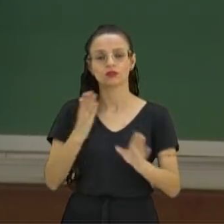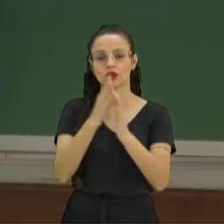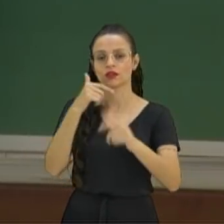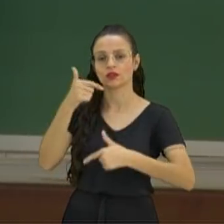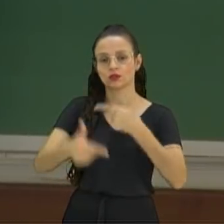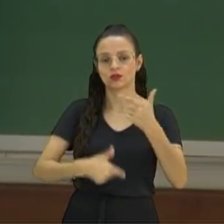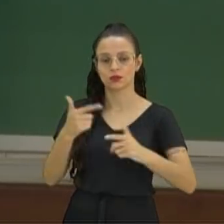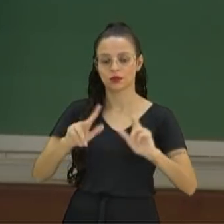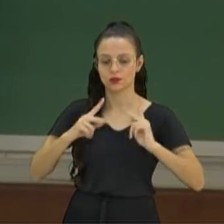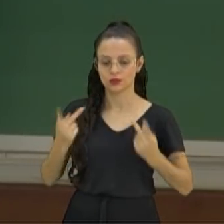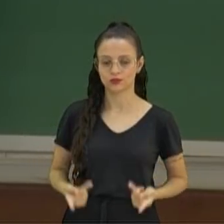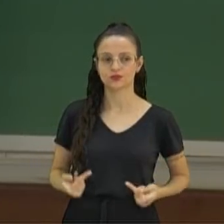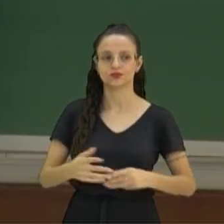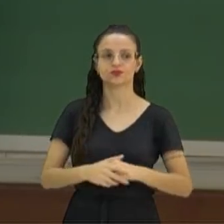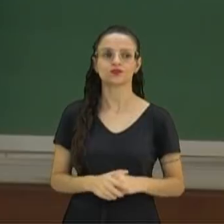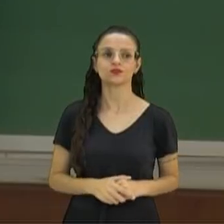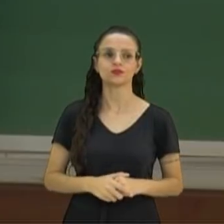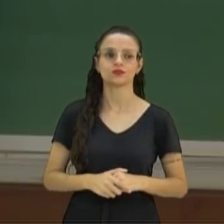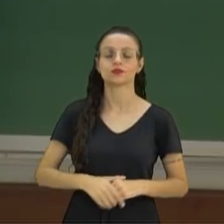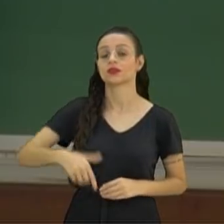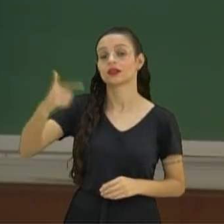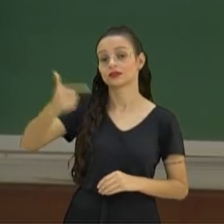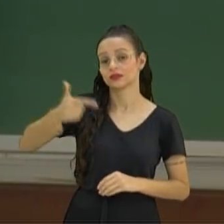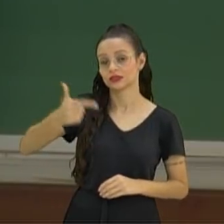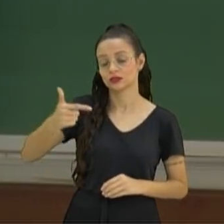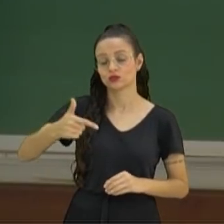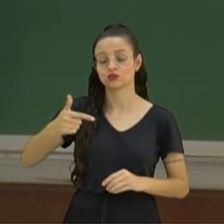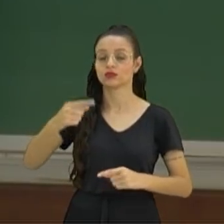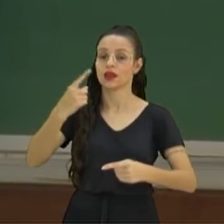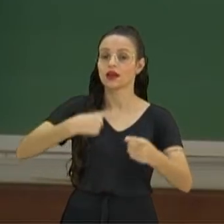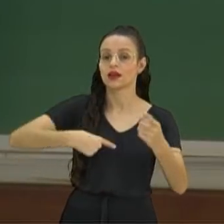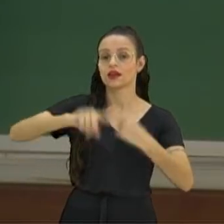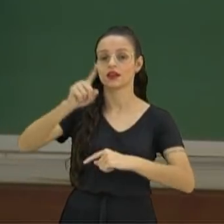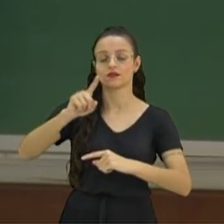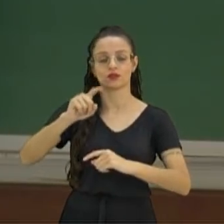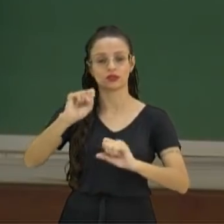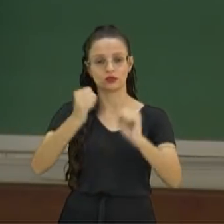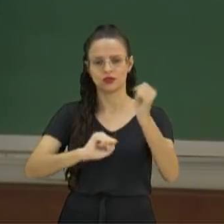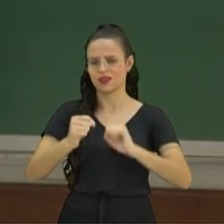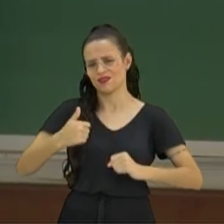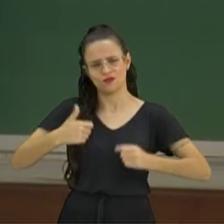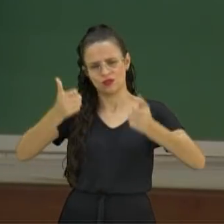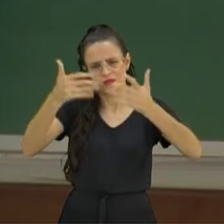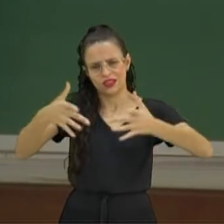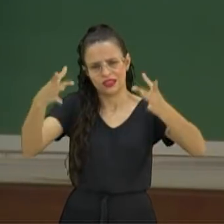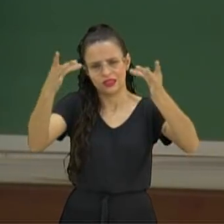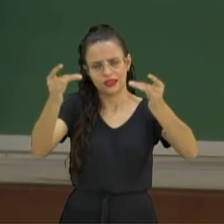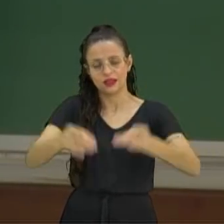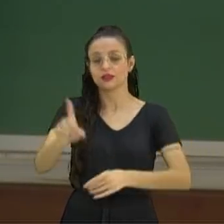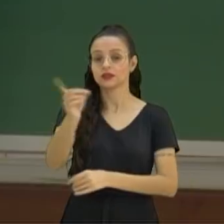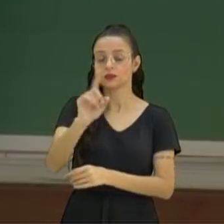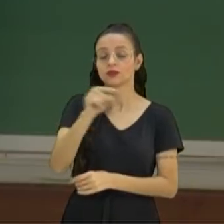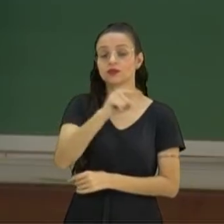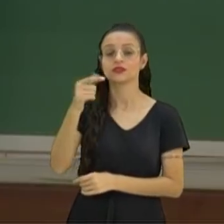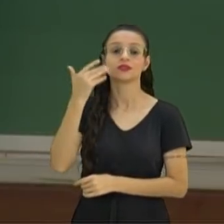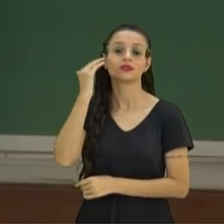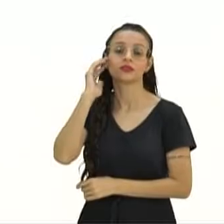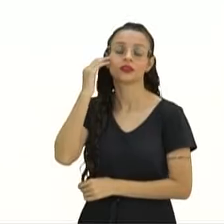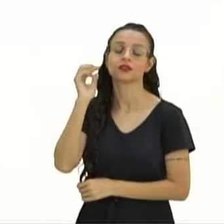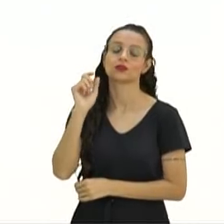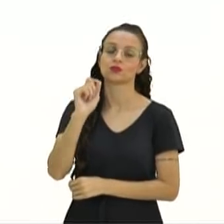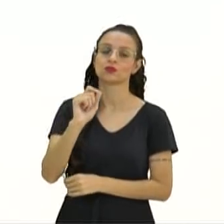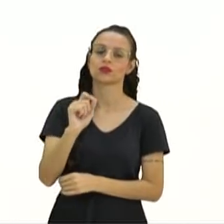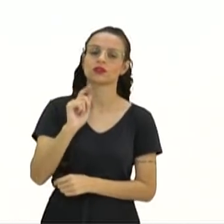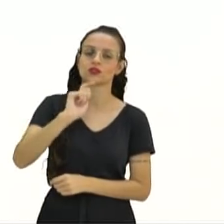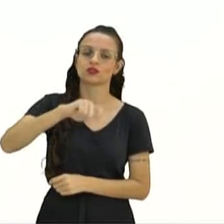humano. E a segunda revolução industrial, então eu não vou entrar em detalhes ali, mas é só para que vocês entendam